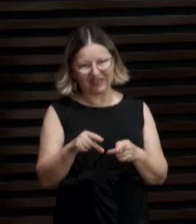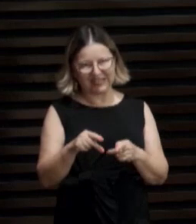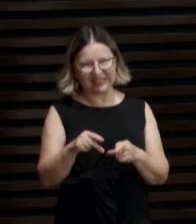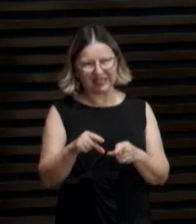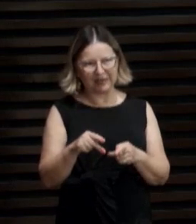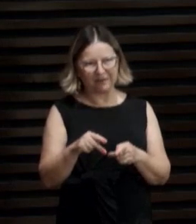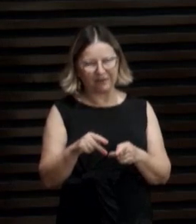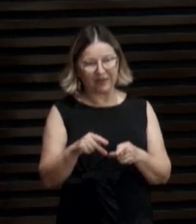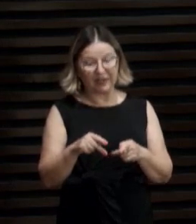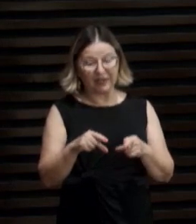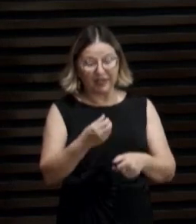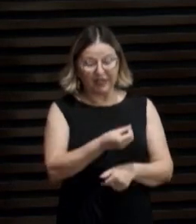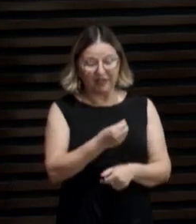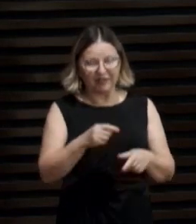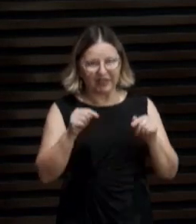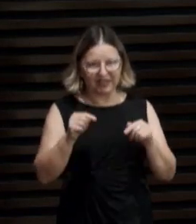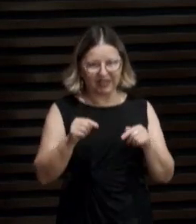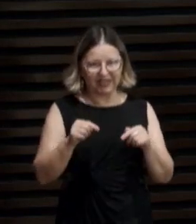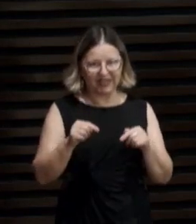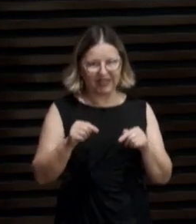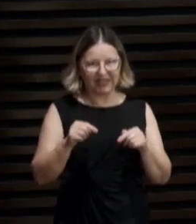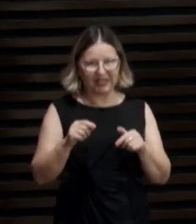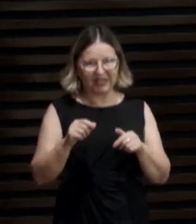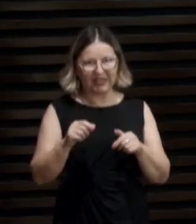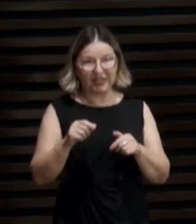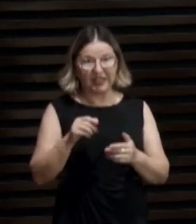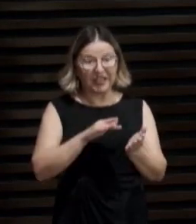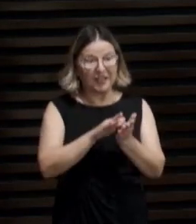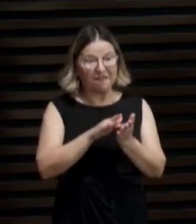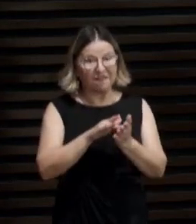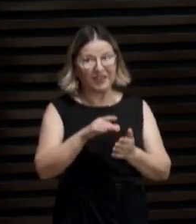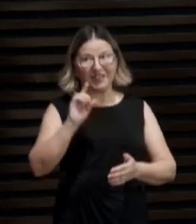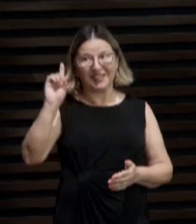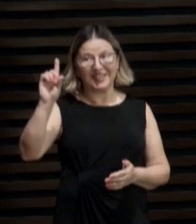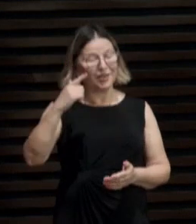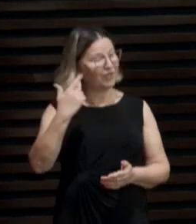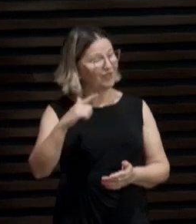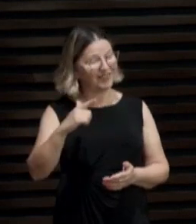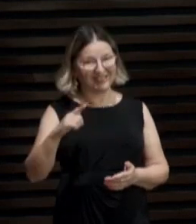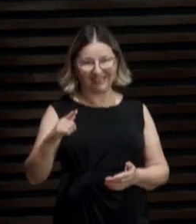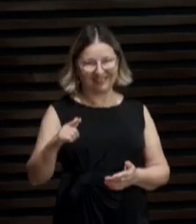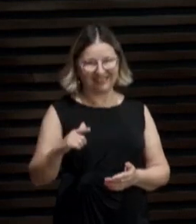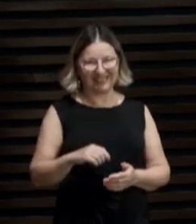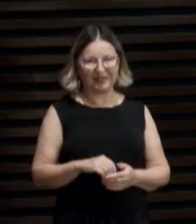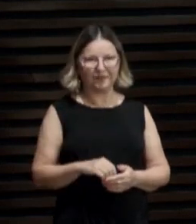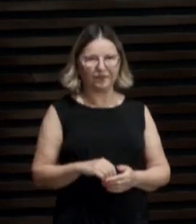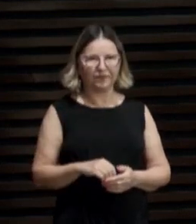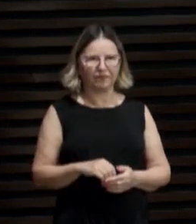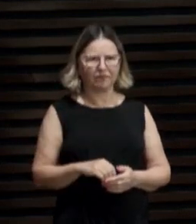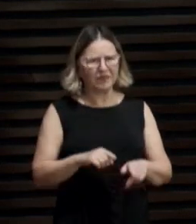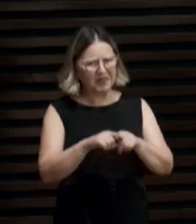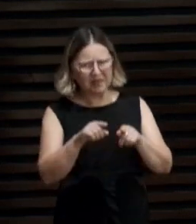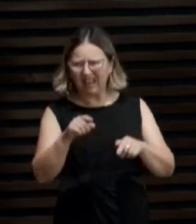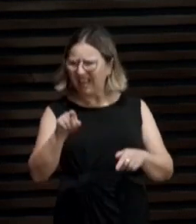Deus não existisse, e de fato para elas não creem mais em Deus. Mas aquela pessoa não era membro da igreja, não estava no nosso